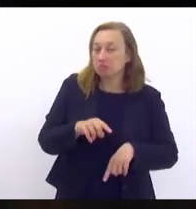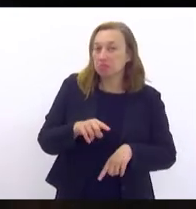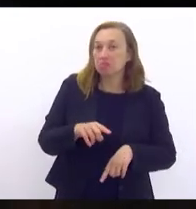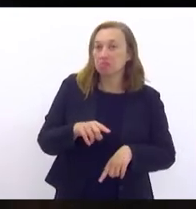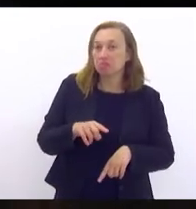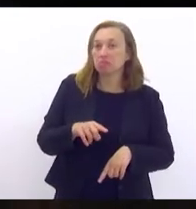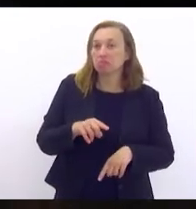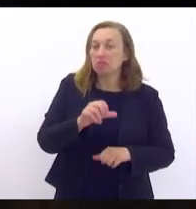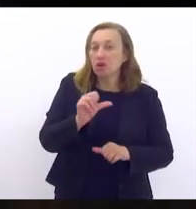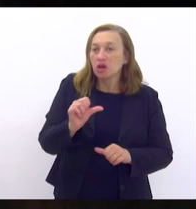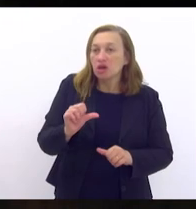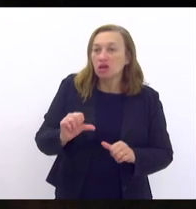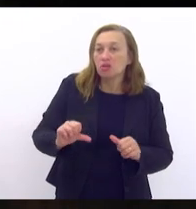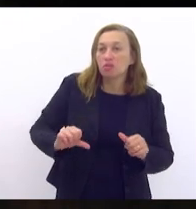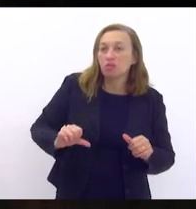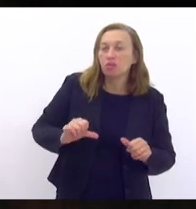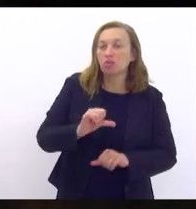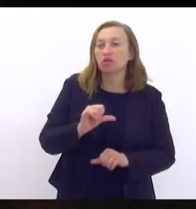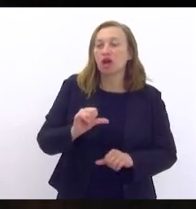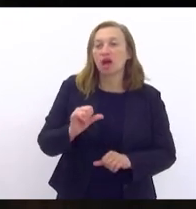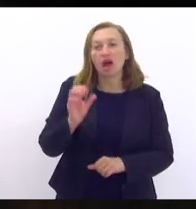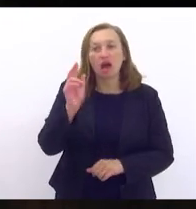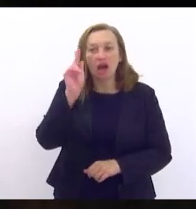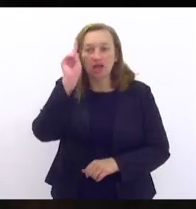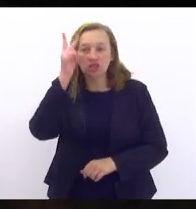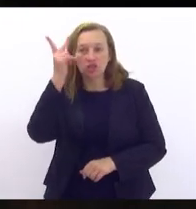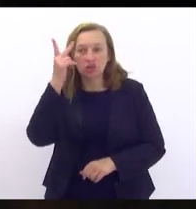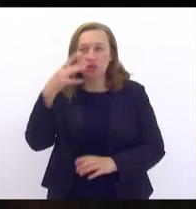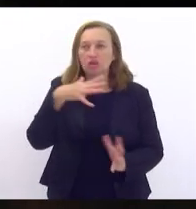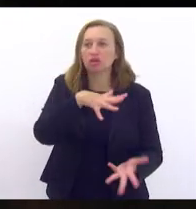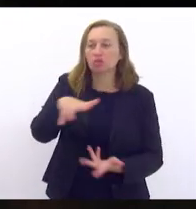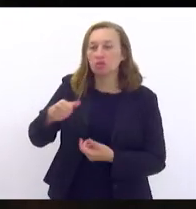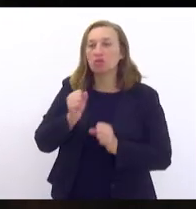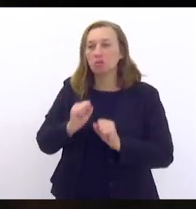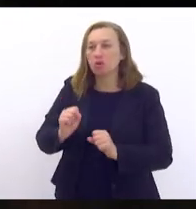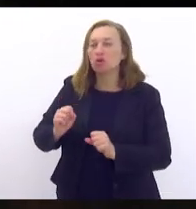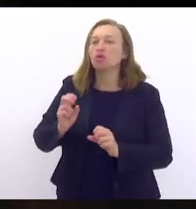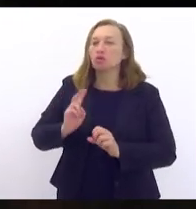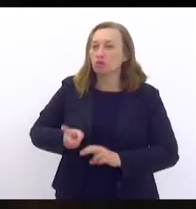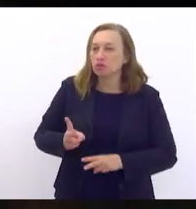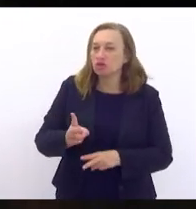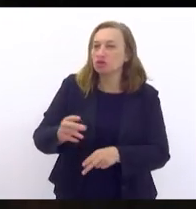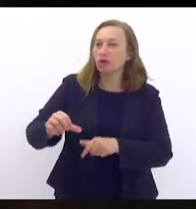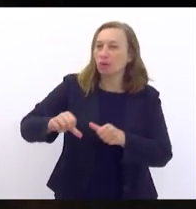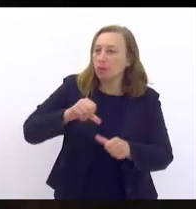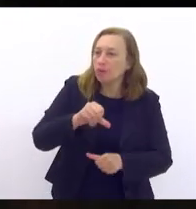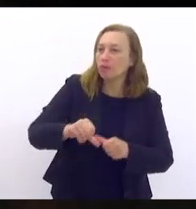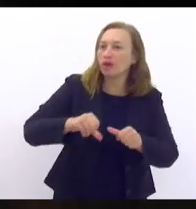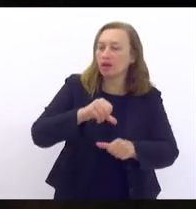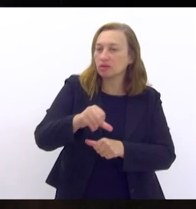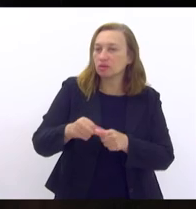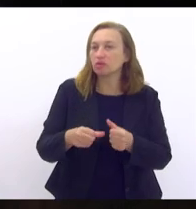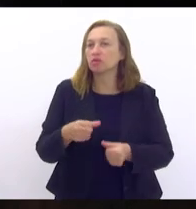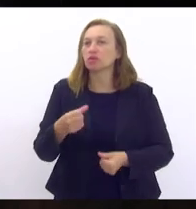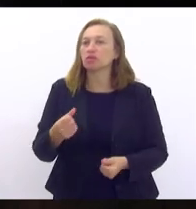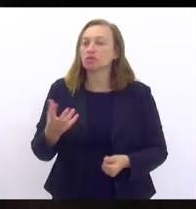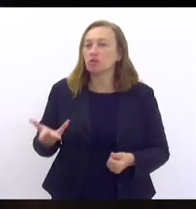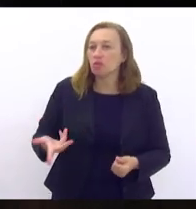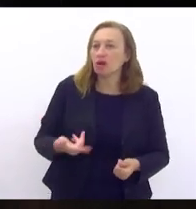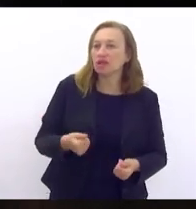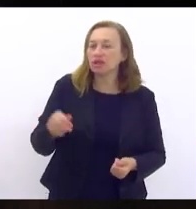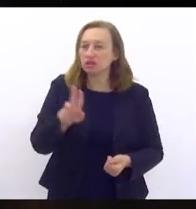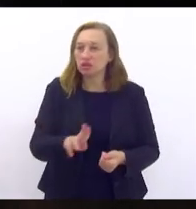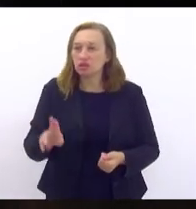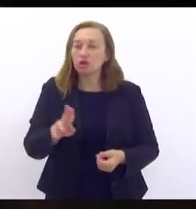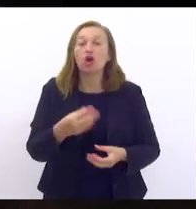a história do mundo e que pode continuar mudando de com toda a sua utilidade e como nós